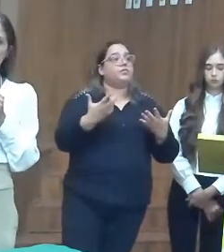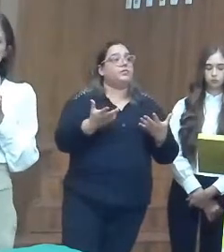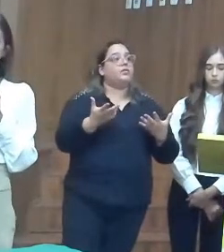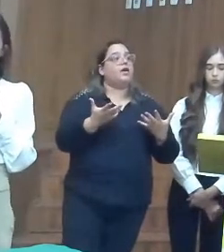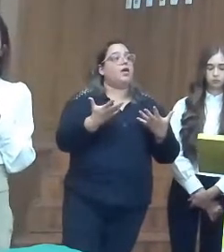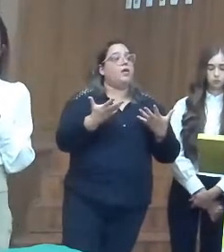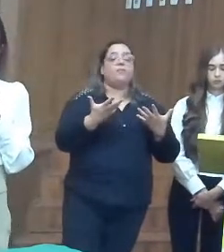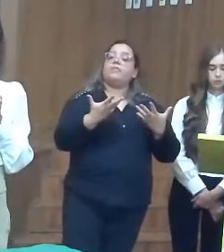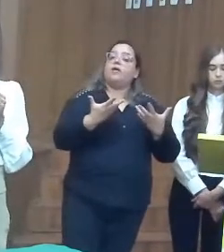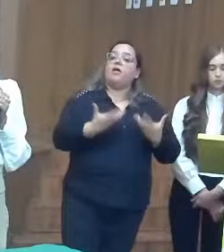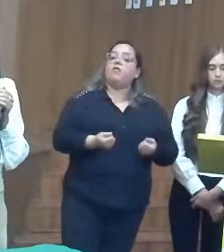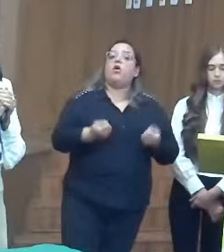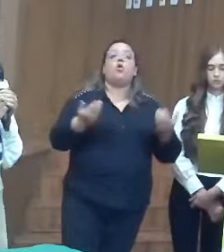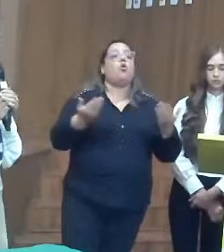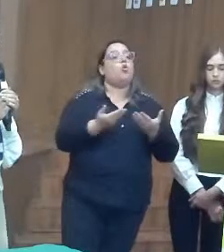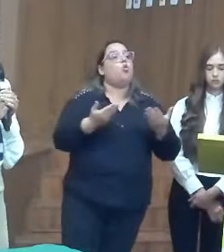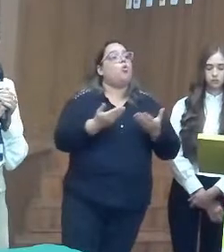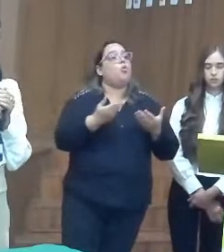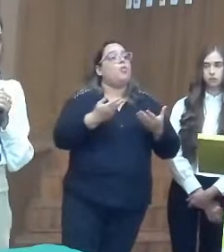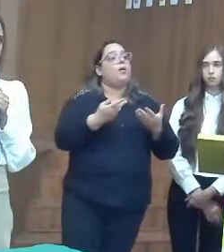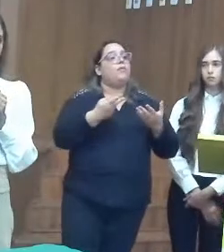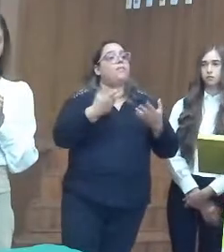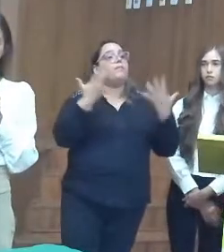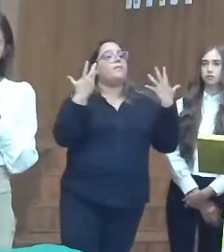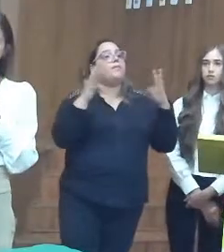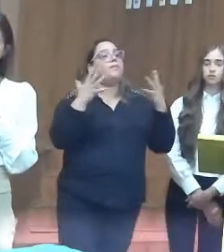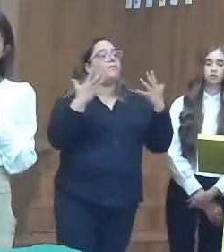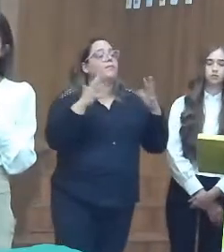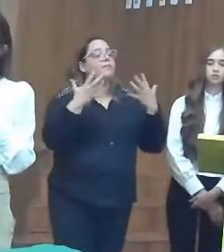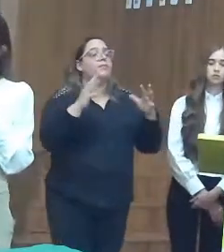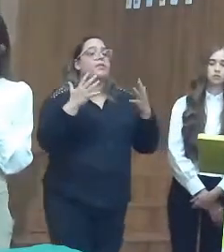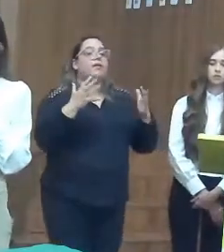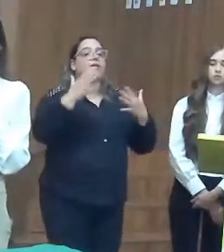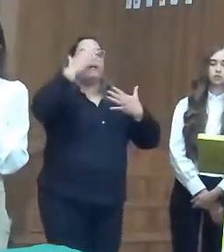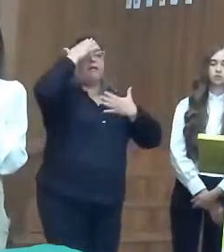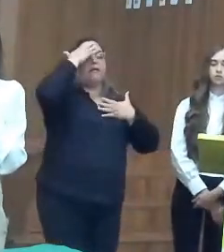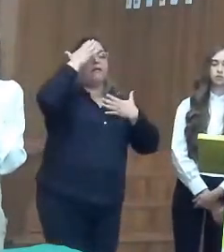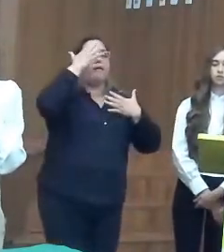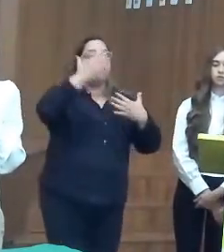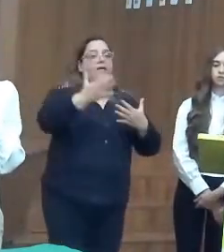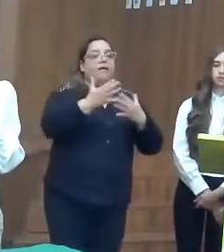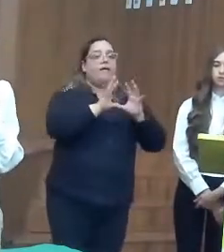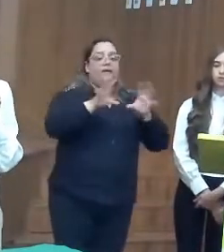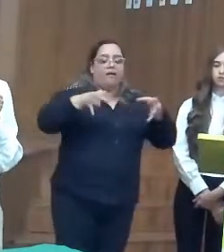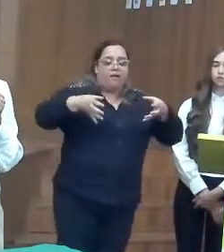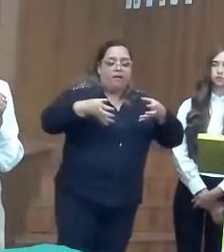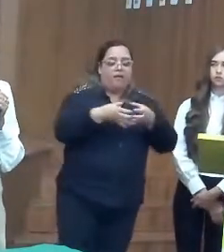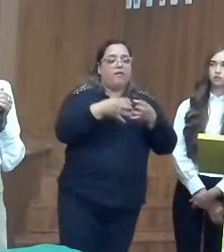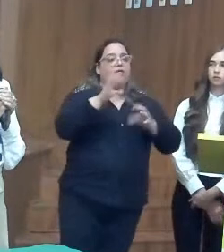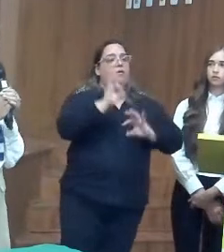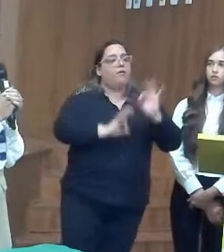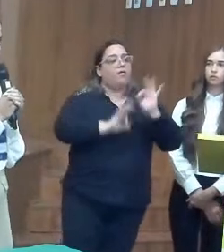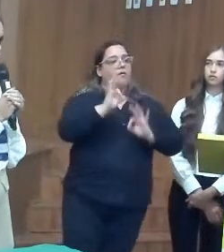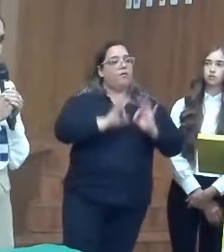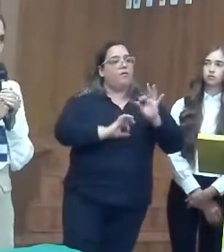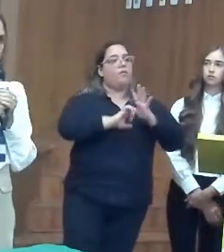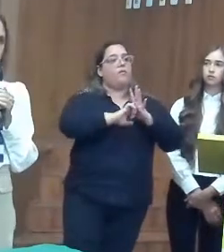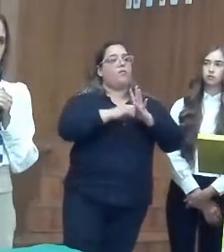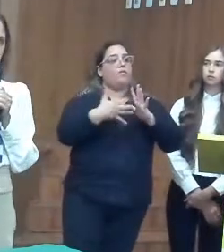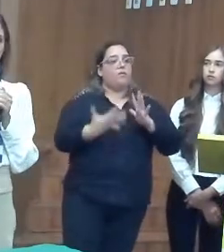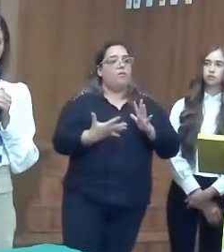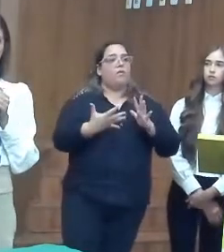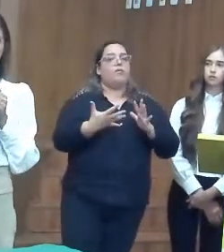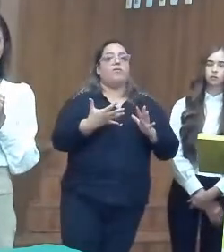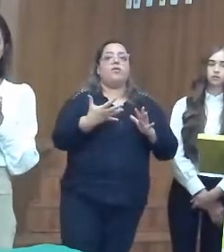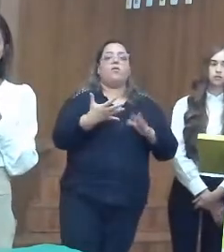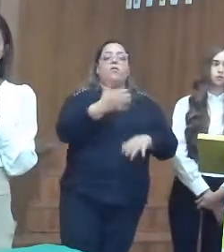aproveito também o momento para parabenizar e agradecer a comissão organizadora do evento, aos alunos